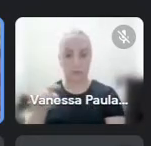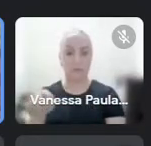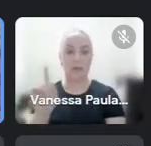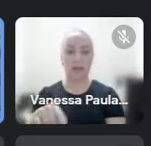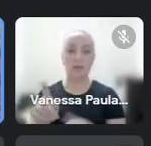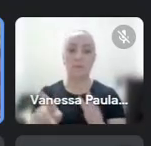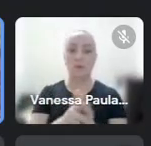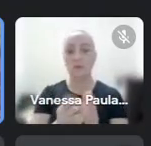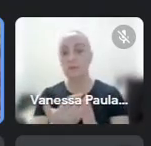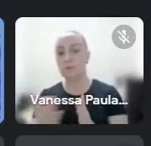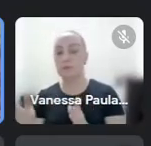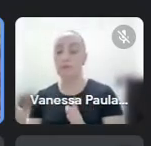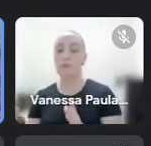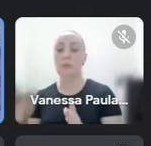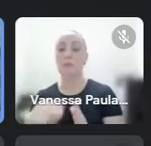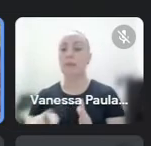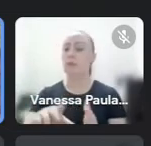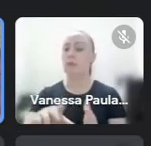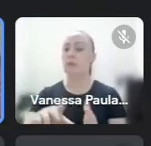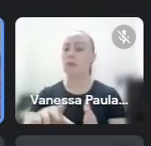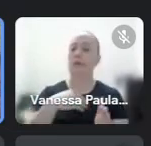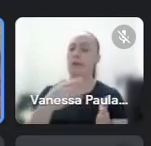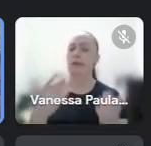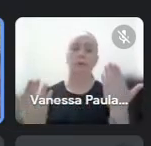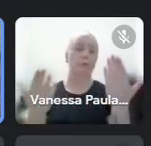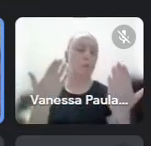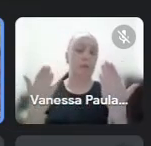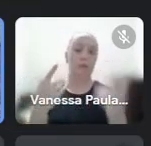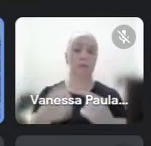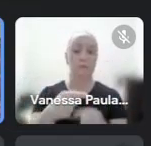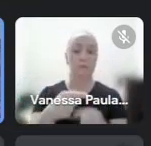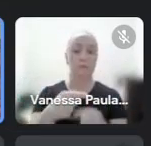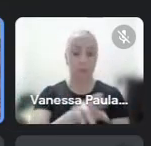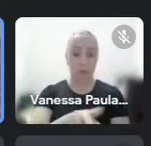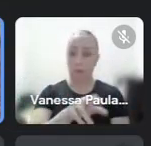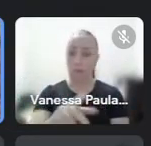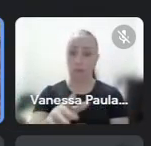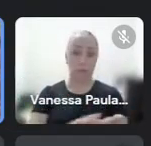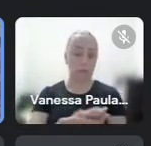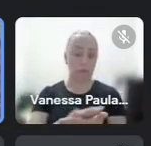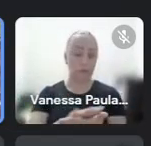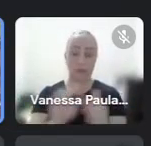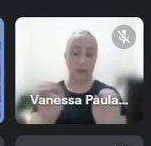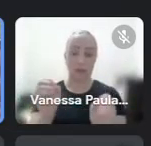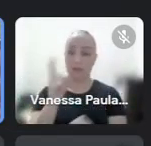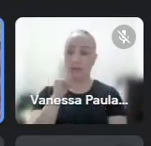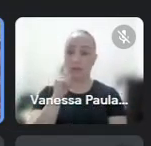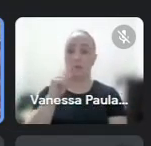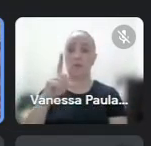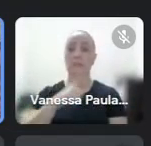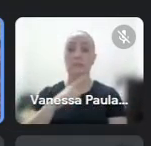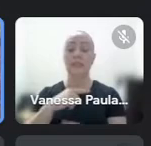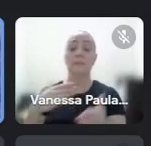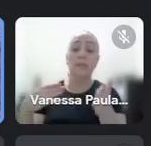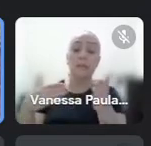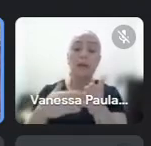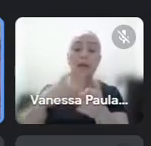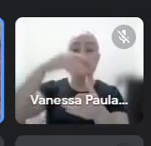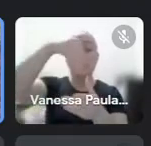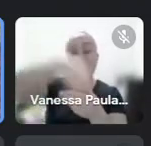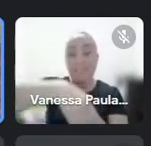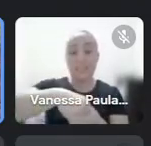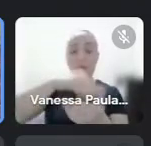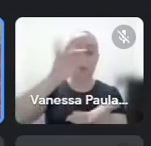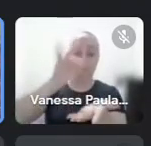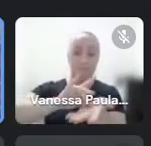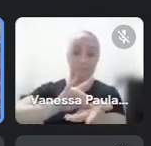escoamento que não se compara com o vertedor, porque não tem água. Eles fizeram um barramento dentro da barragem. Como eles vão